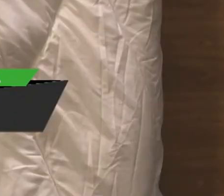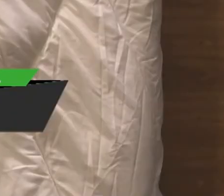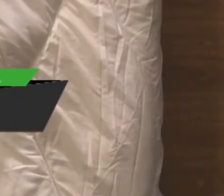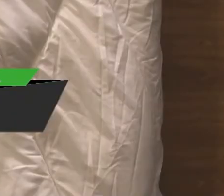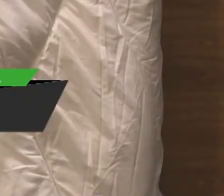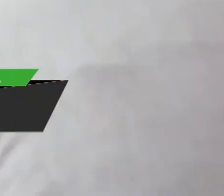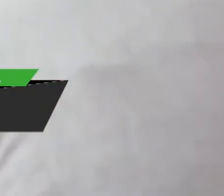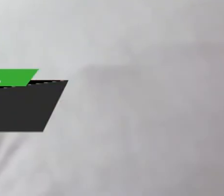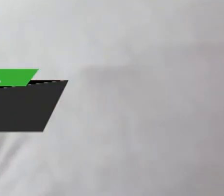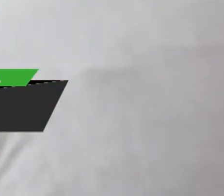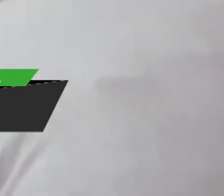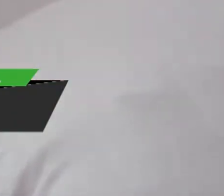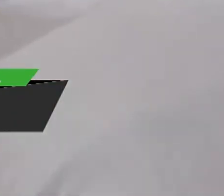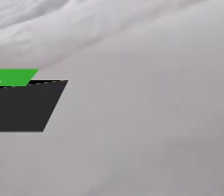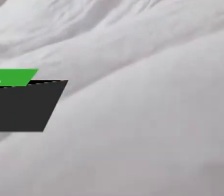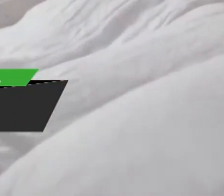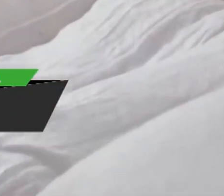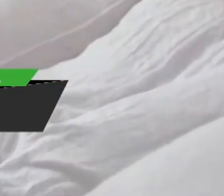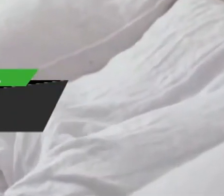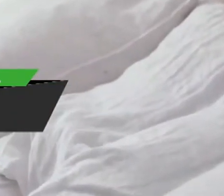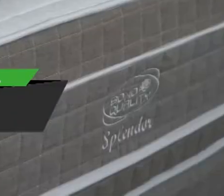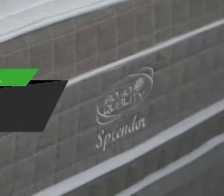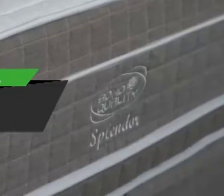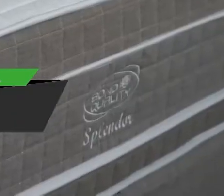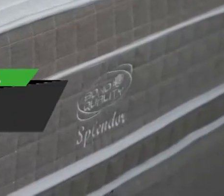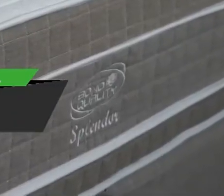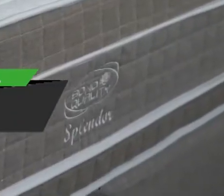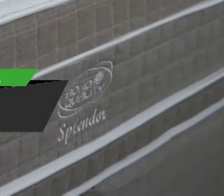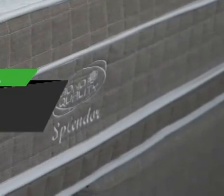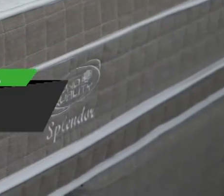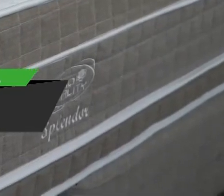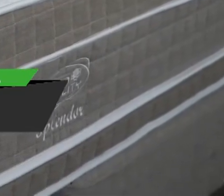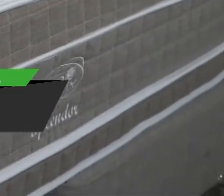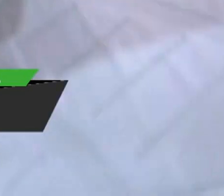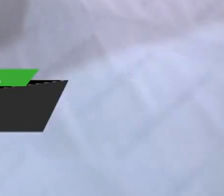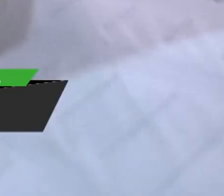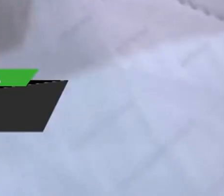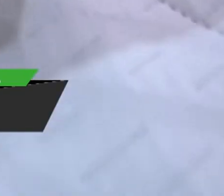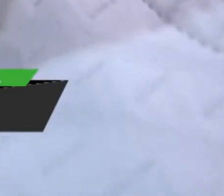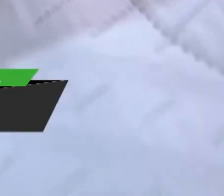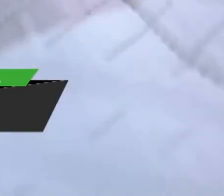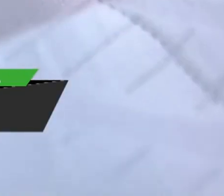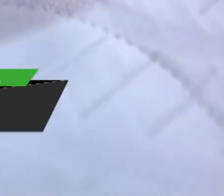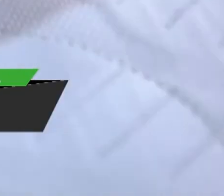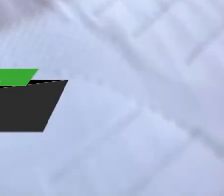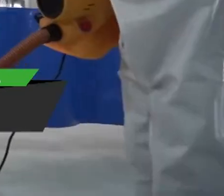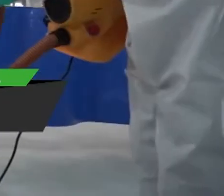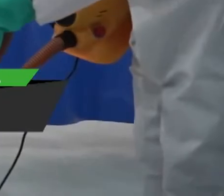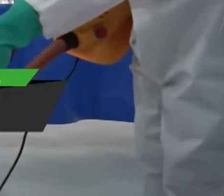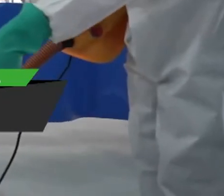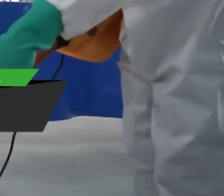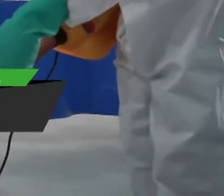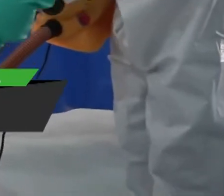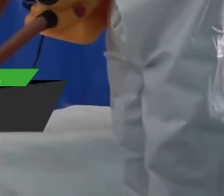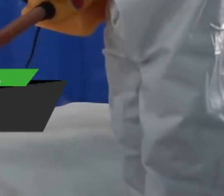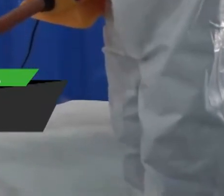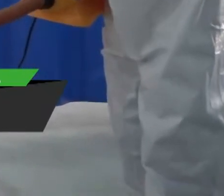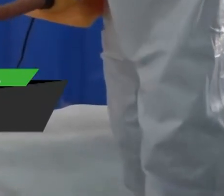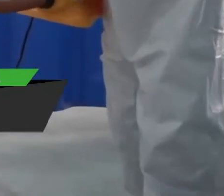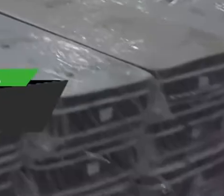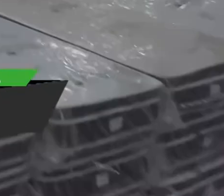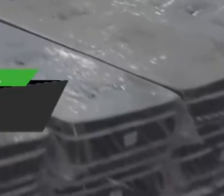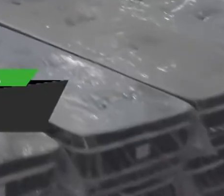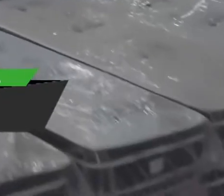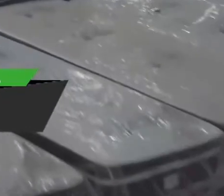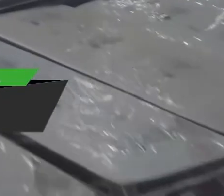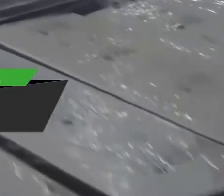sua chance de ter o seu tão sonhado Sono Quality. O colchão é feito sob medida para você, de acordo com a sua necessidade. É